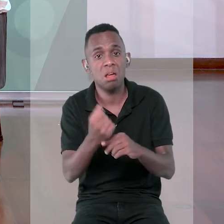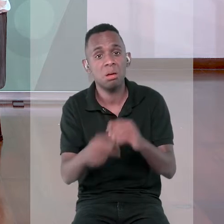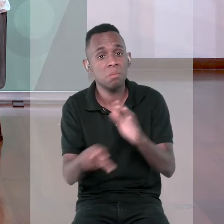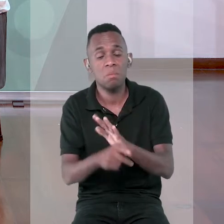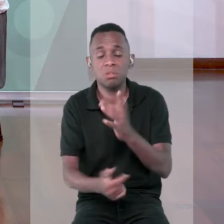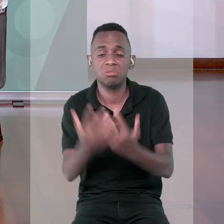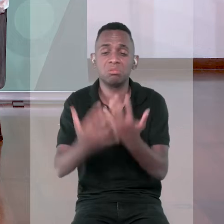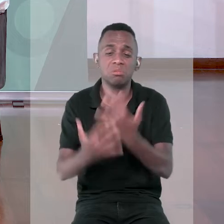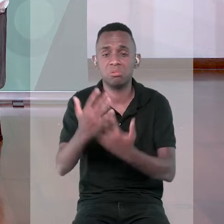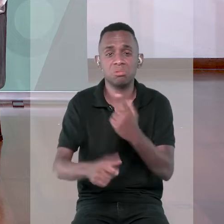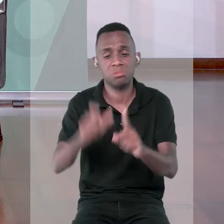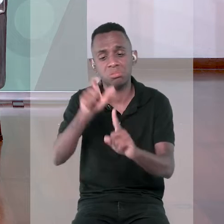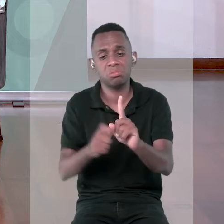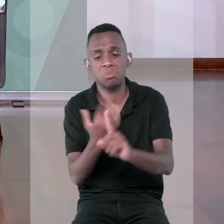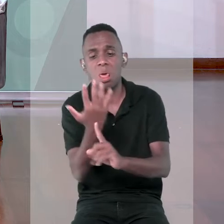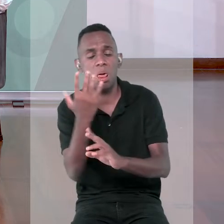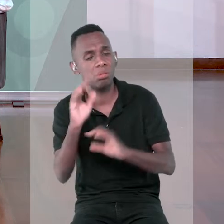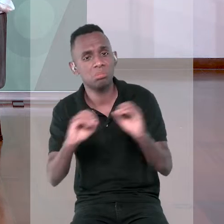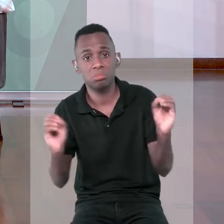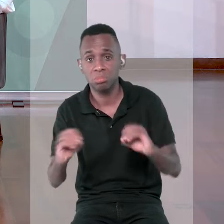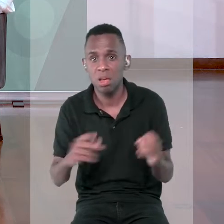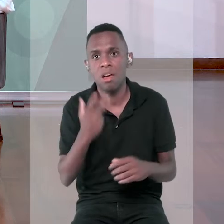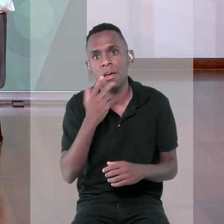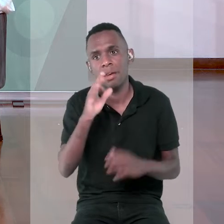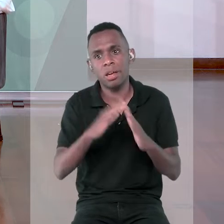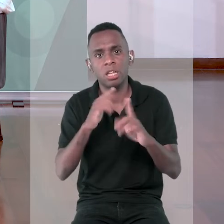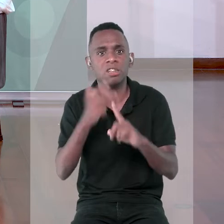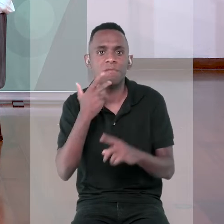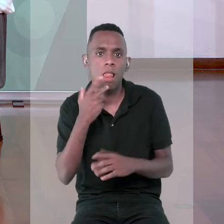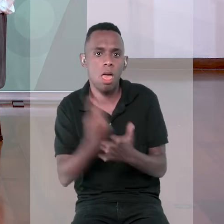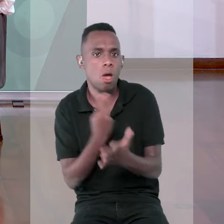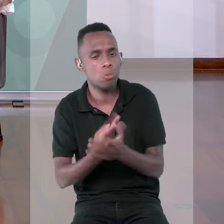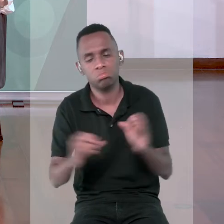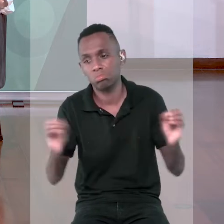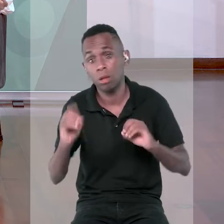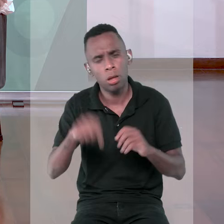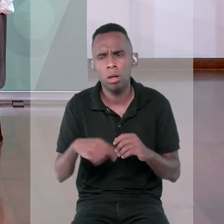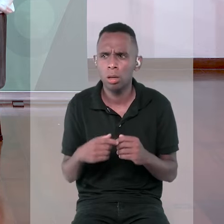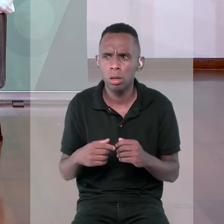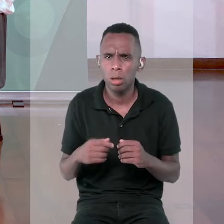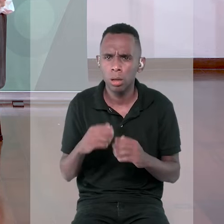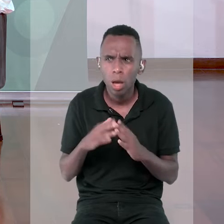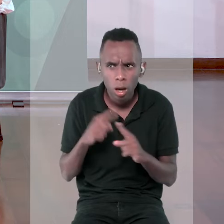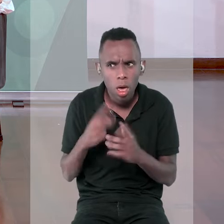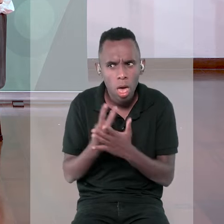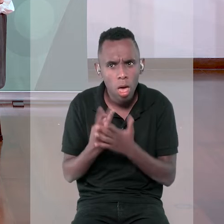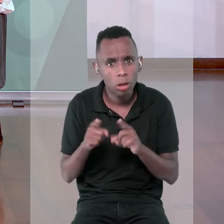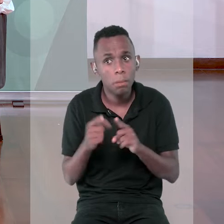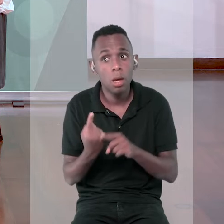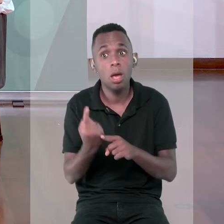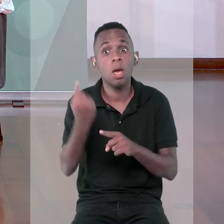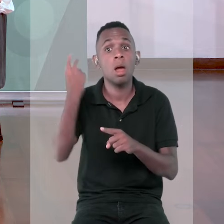igreja chegou e falou assim, nós erramos. Né? Então, até nisso, olha para você ver, ela abre um precedente para dizer, será que a igreja erra? Será que as outras que